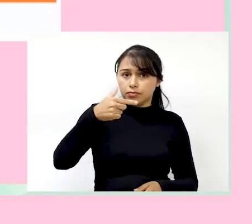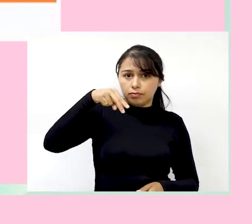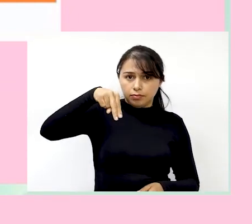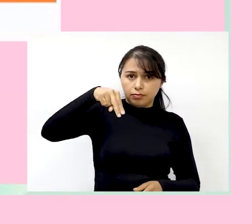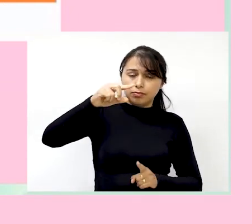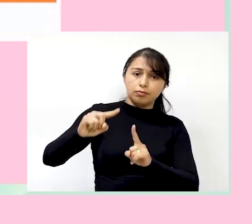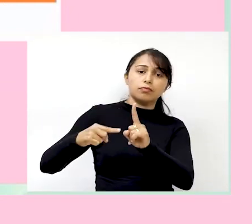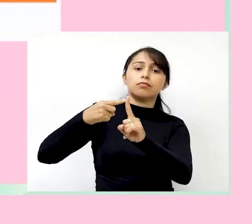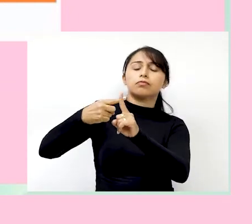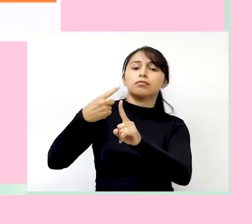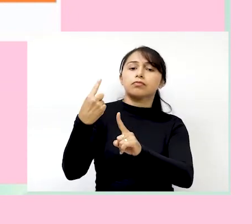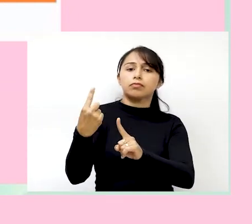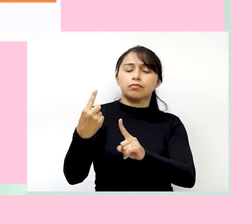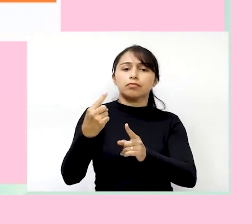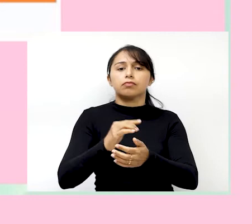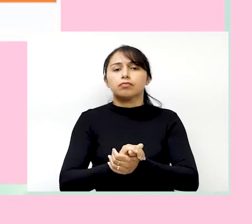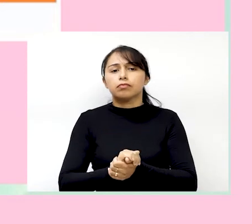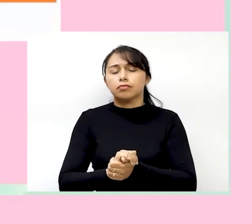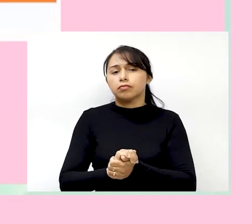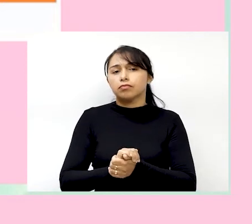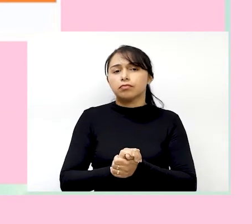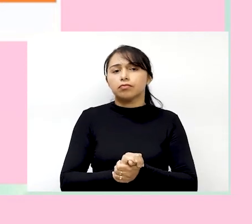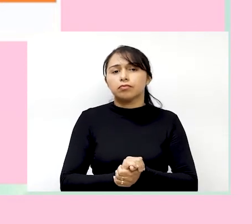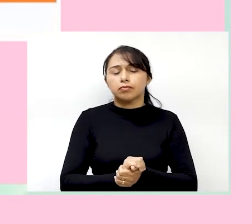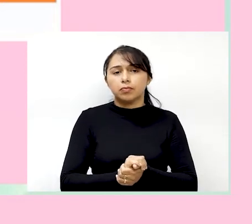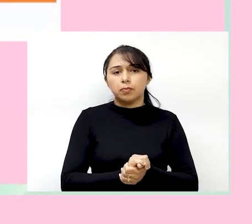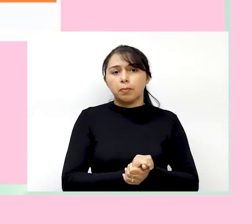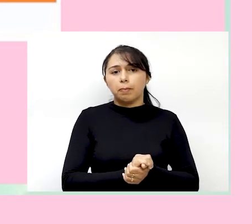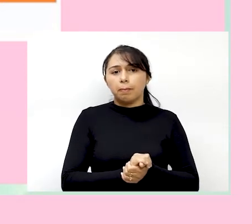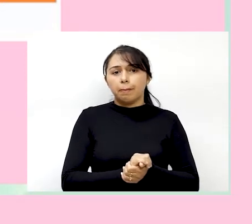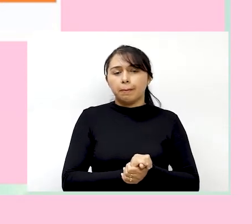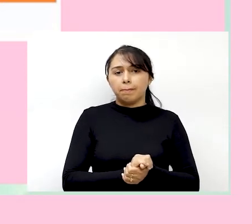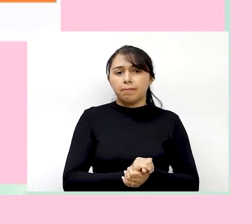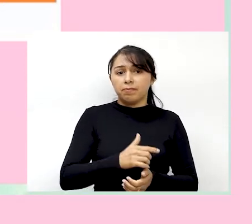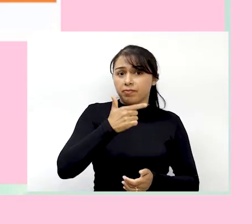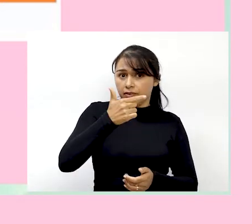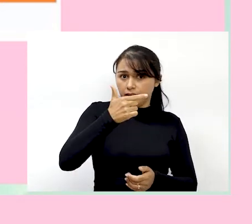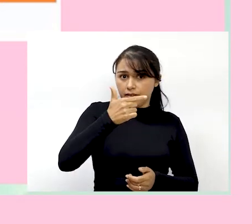2n mais 1. Então eu vou substituir 1 também nela. Então aqui eu tenho, ó,